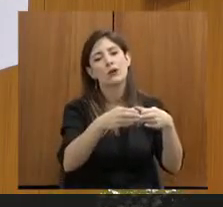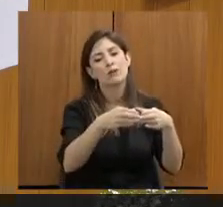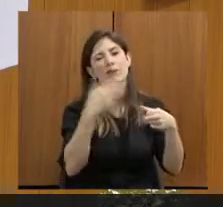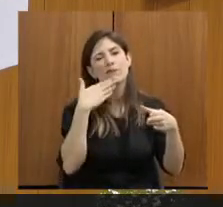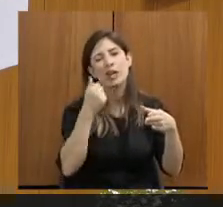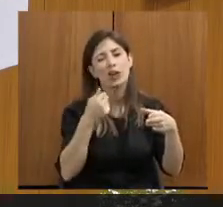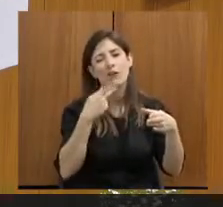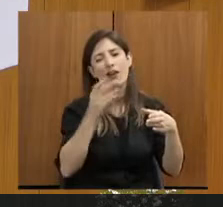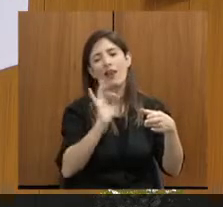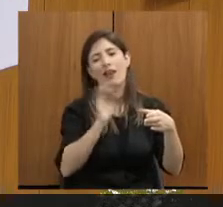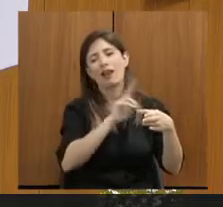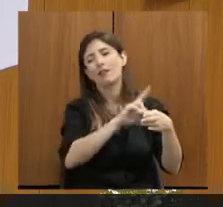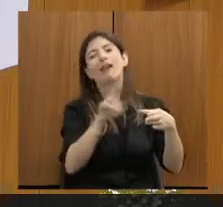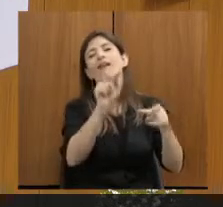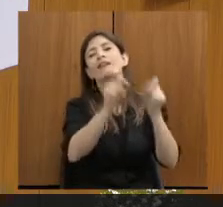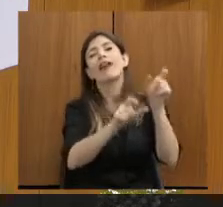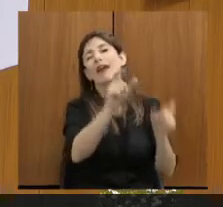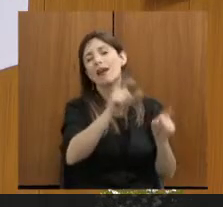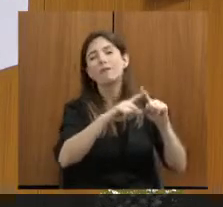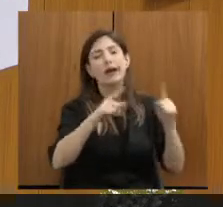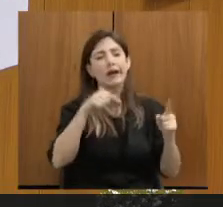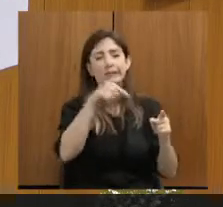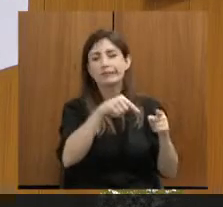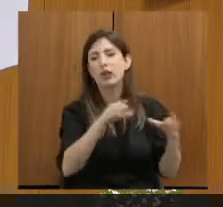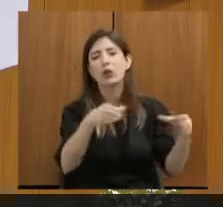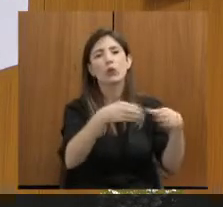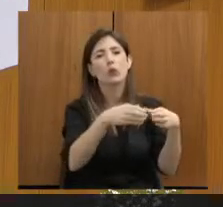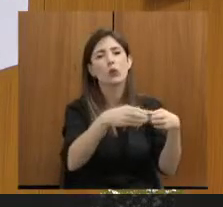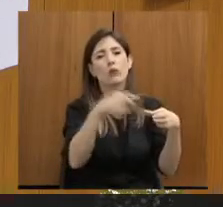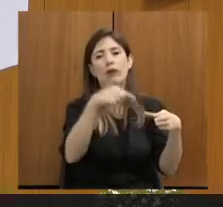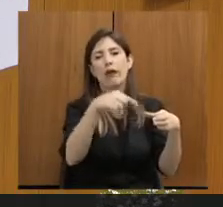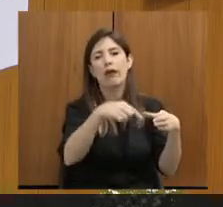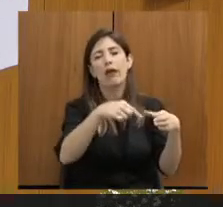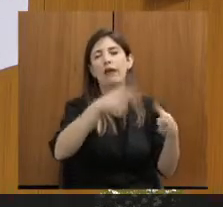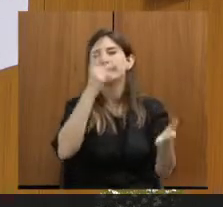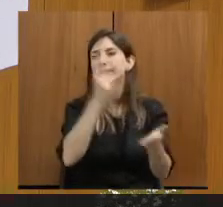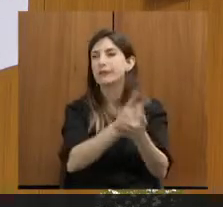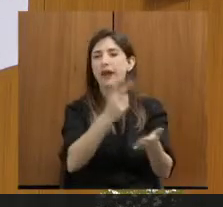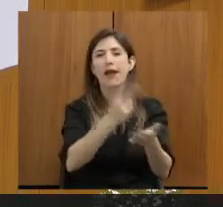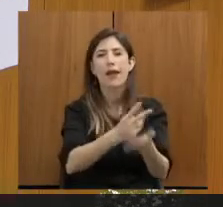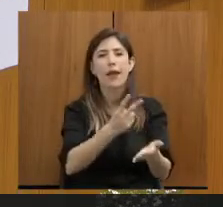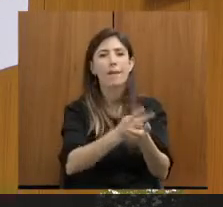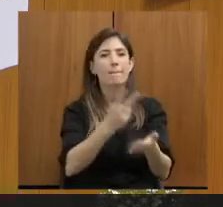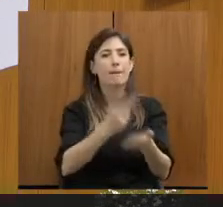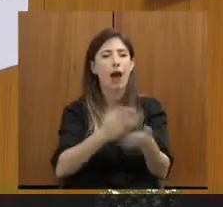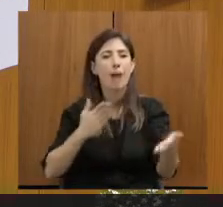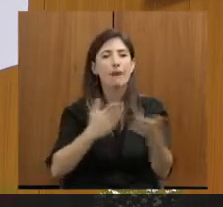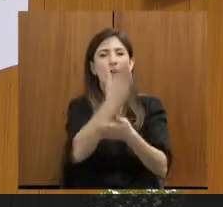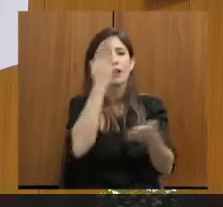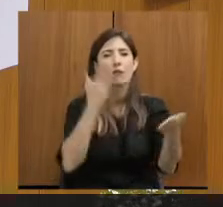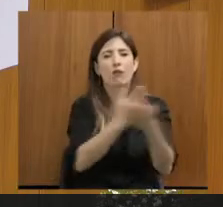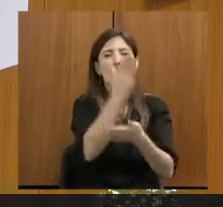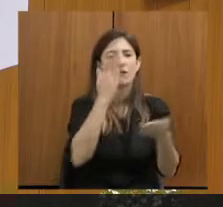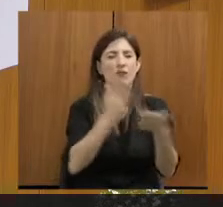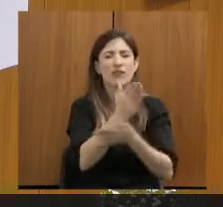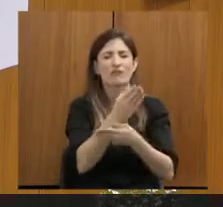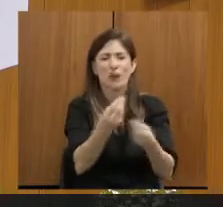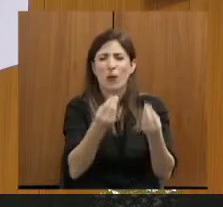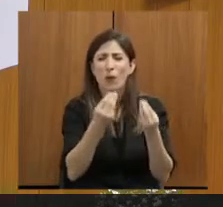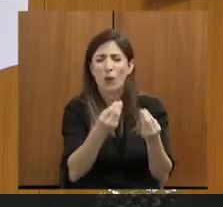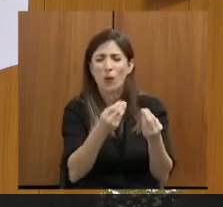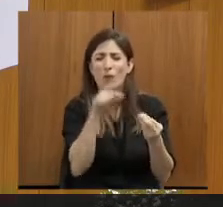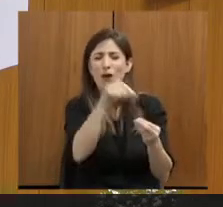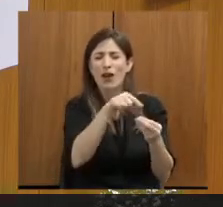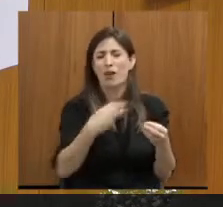aqueles mesmos grupinhos que ganham sempre que fazem sempre e a gente fica sempre assim ó aí a pessoa tem acesso